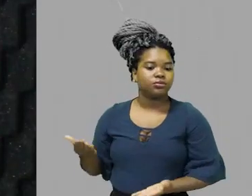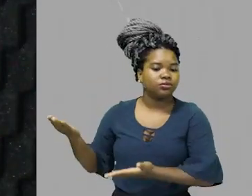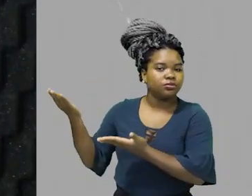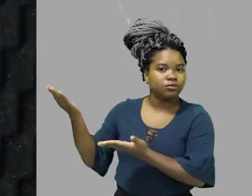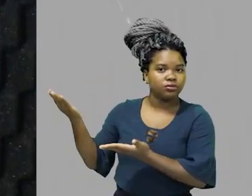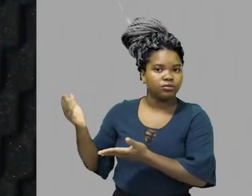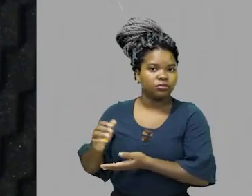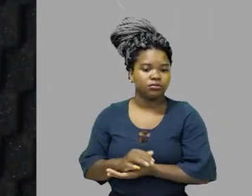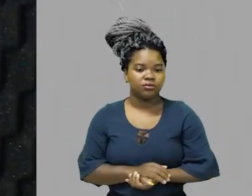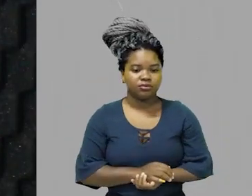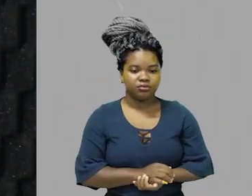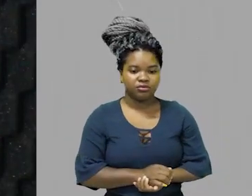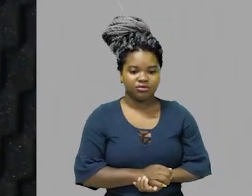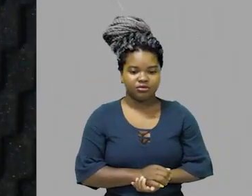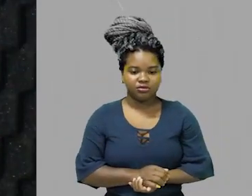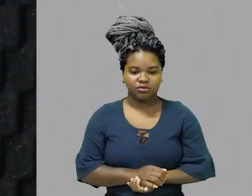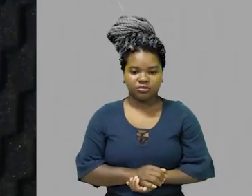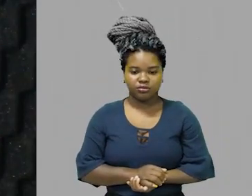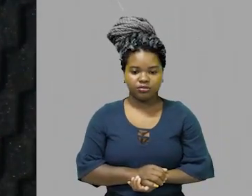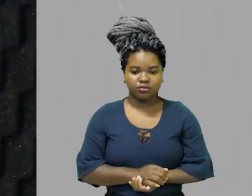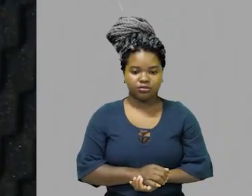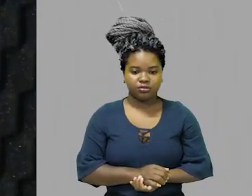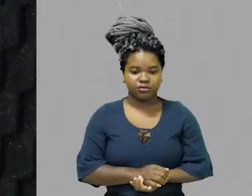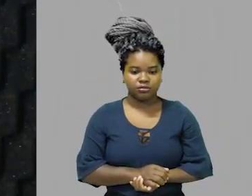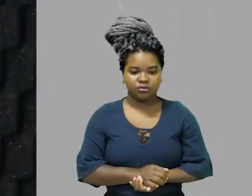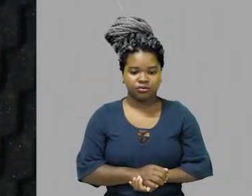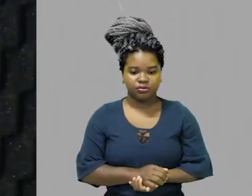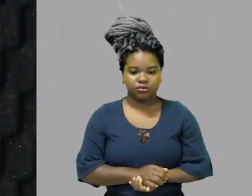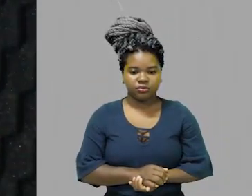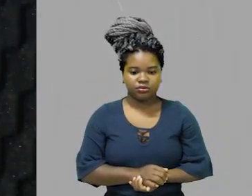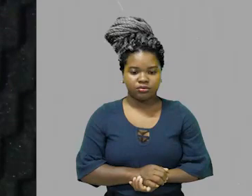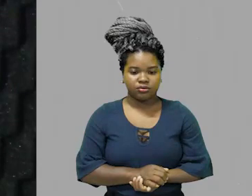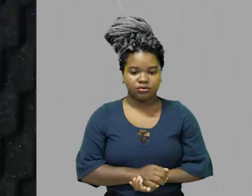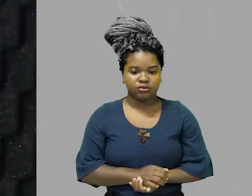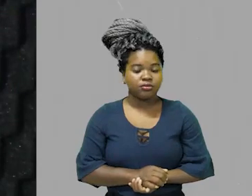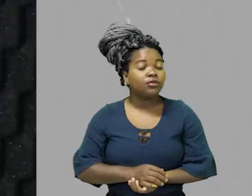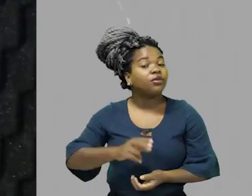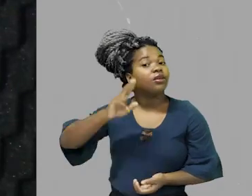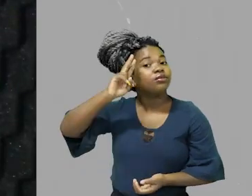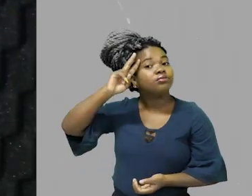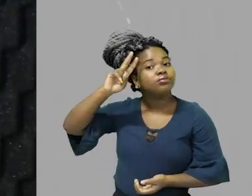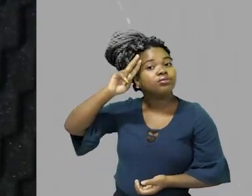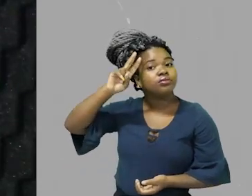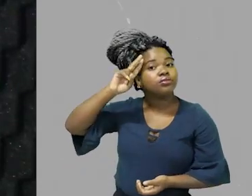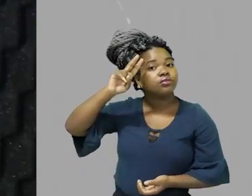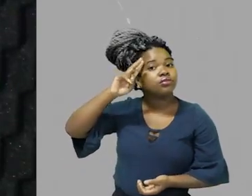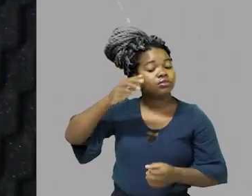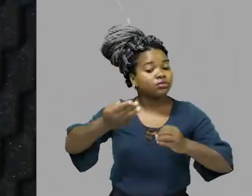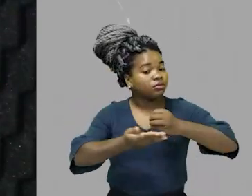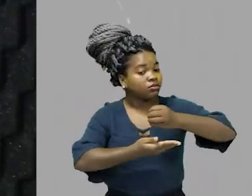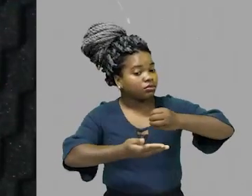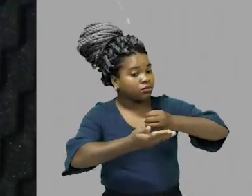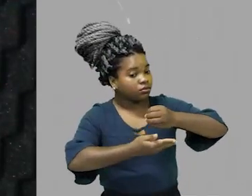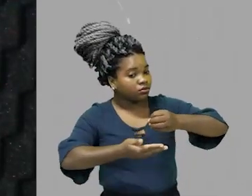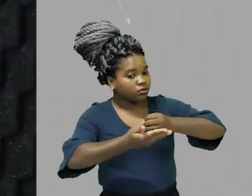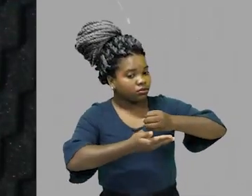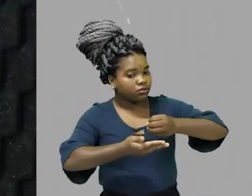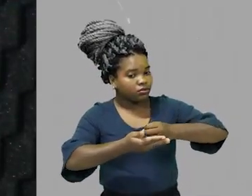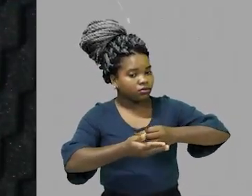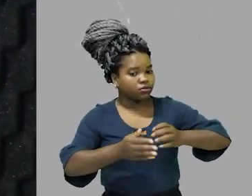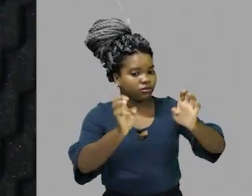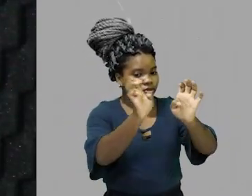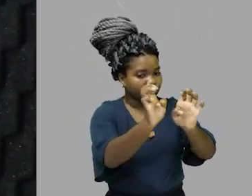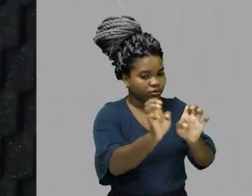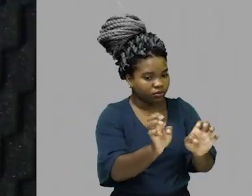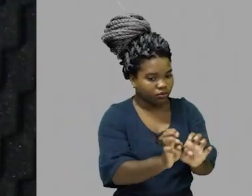pteridófitas, gimnospermas e angiospermas. Lembrando que na base dessa árvore filogenética,